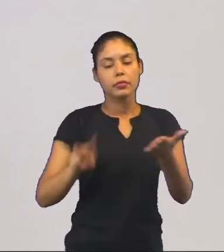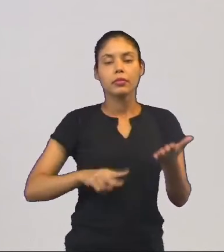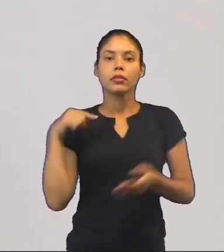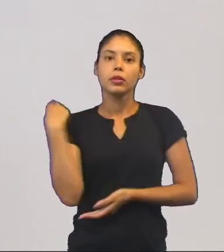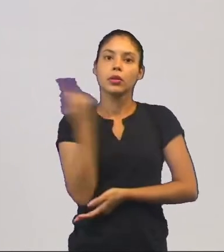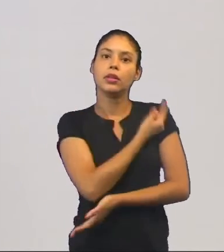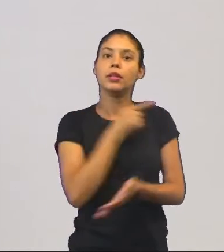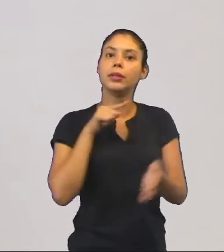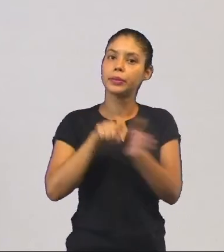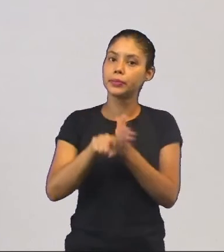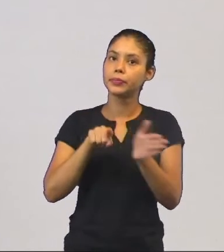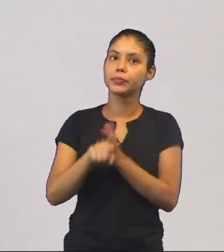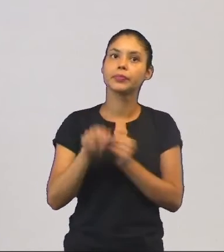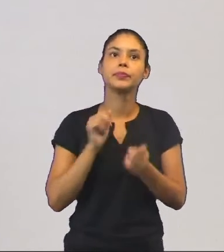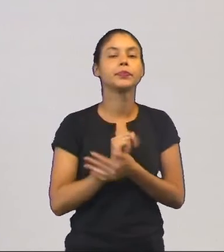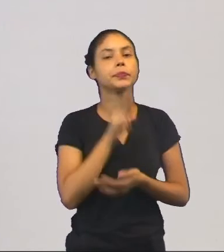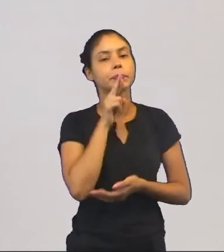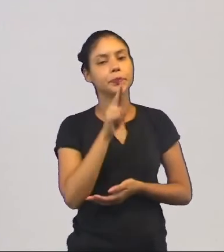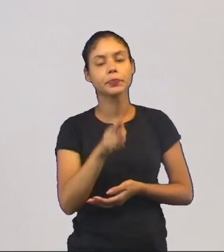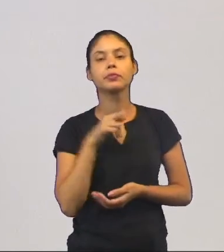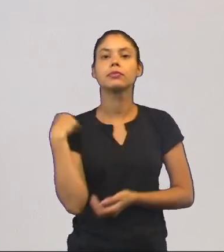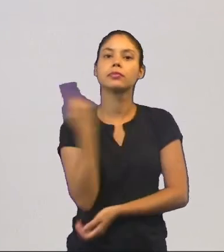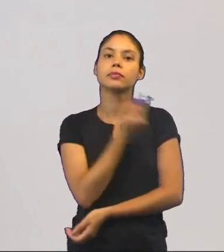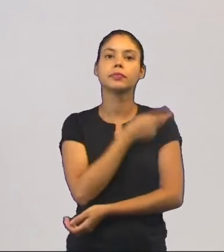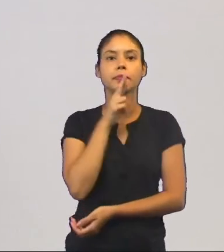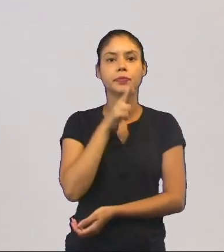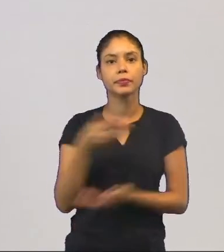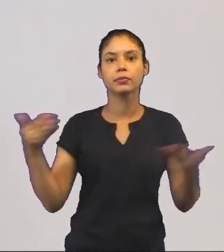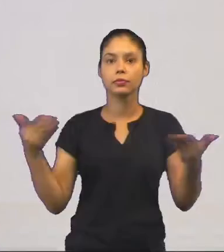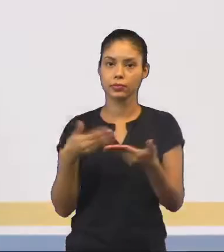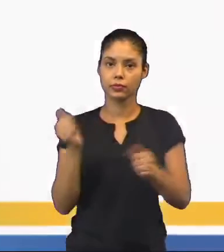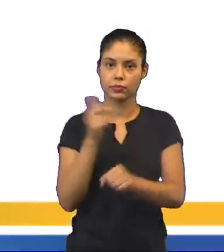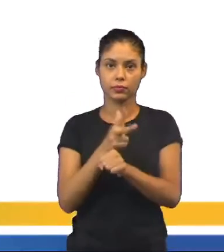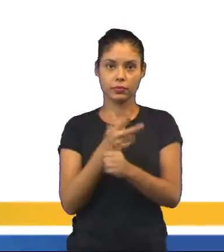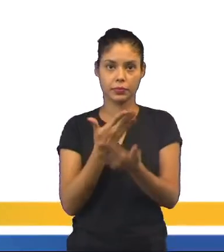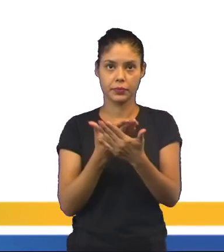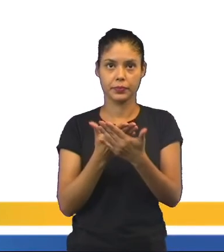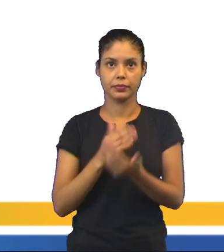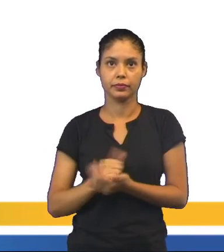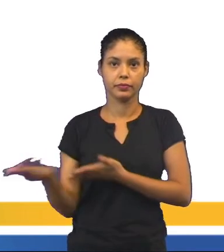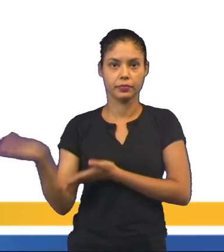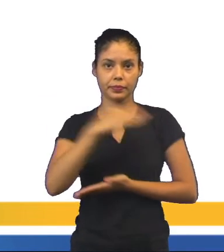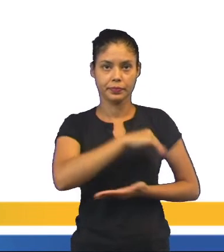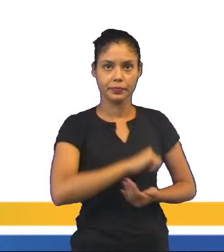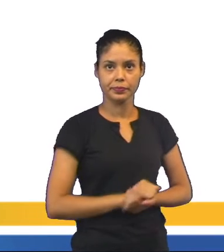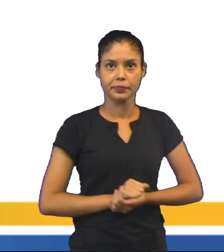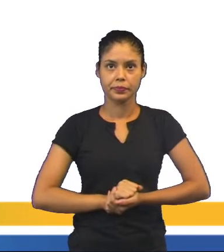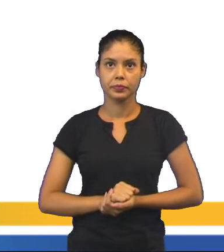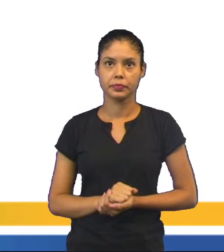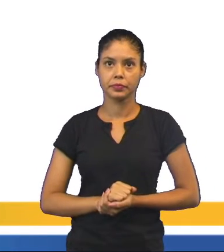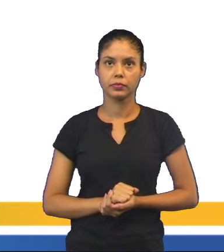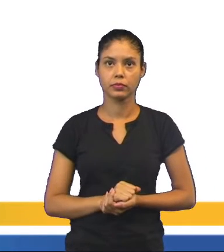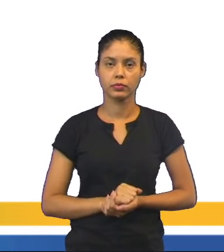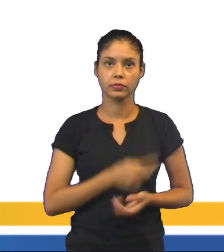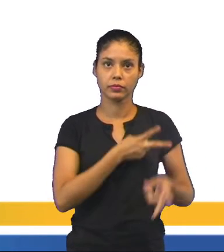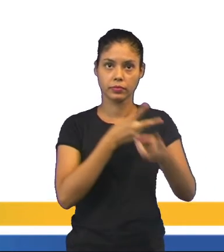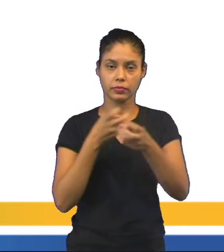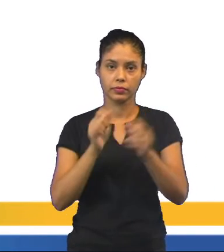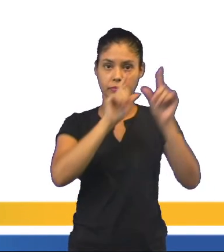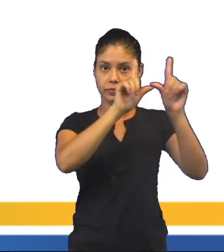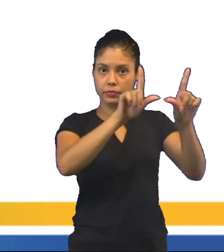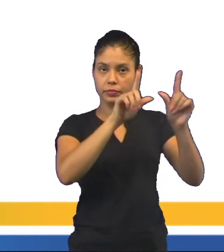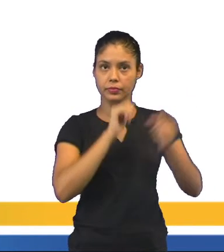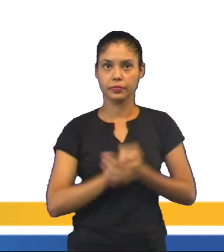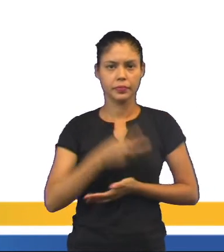da nossa questão e dos enunciados que nós vamos responder nessa videoaula. Vamos lá. Nós temos aí uma